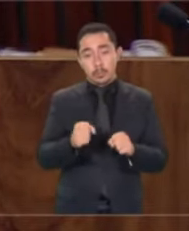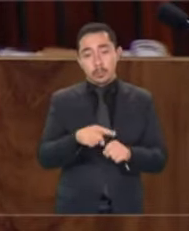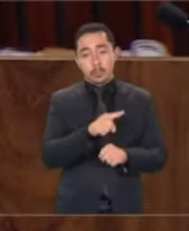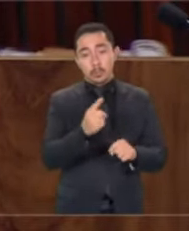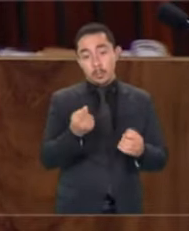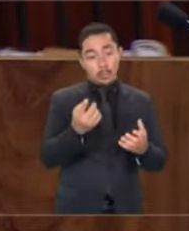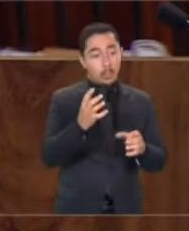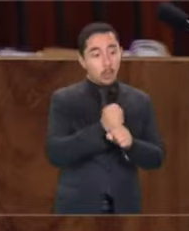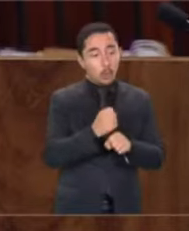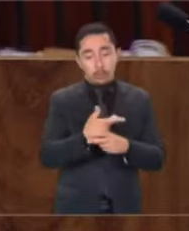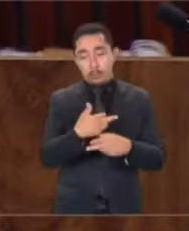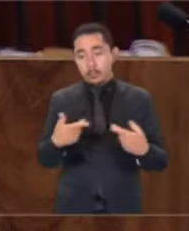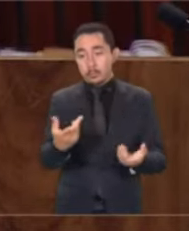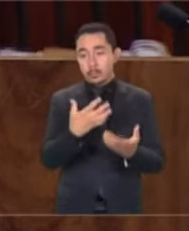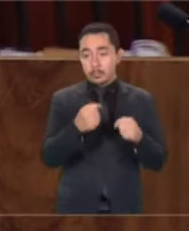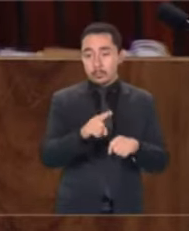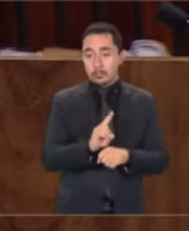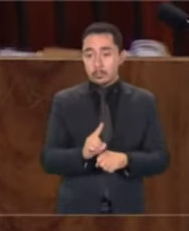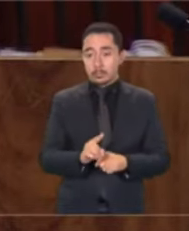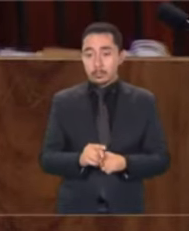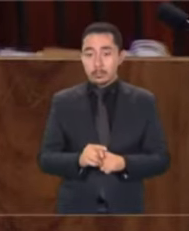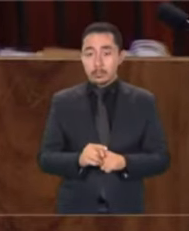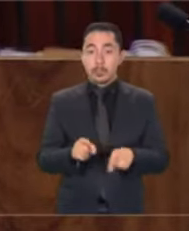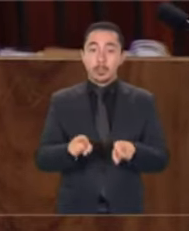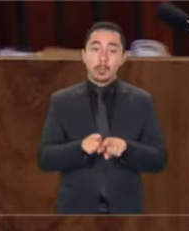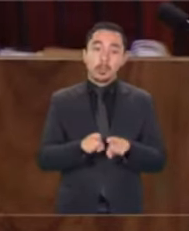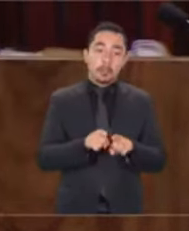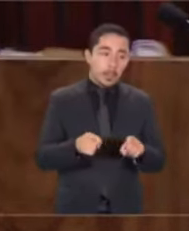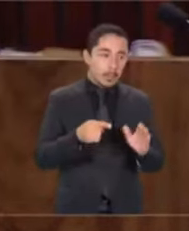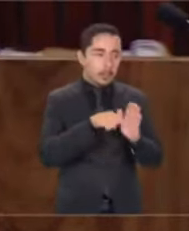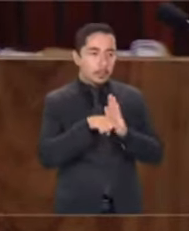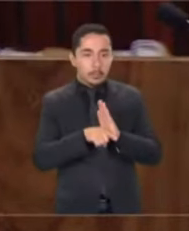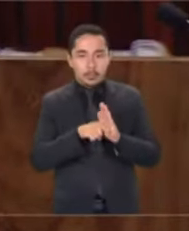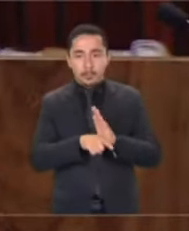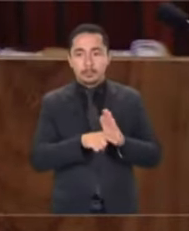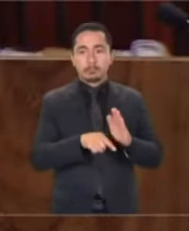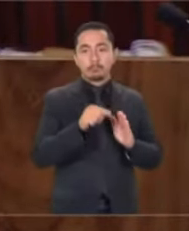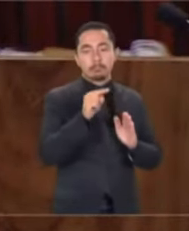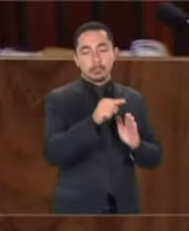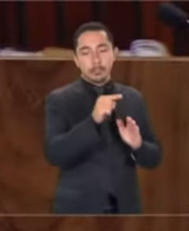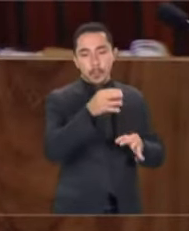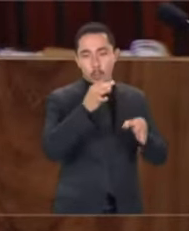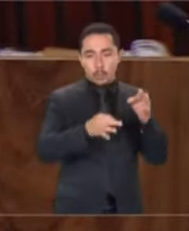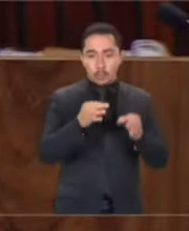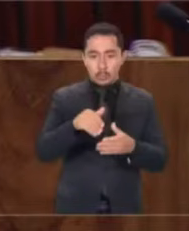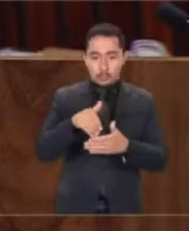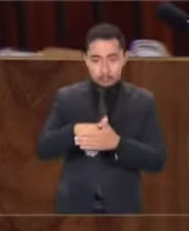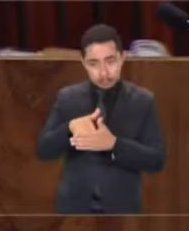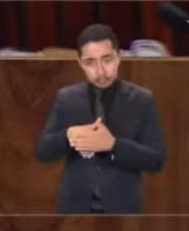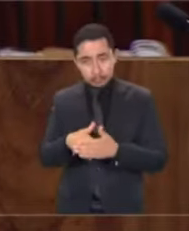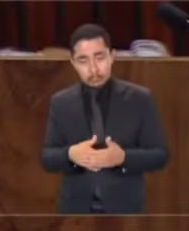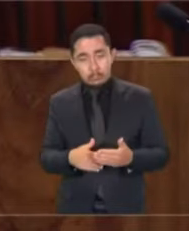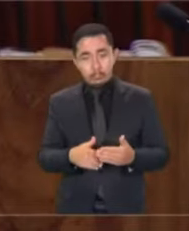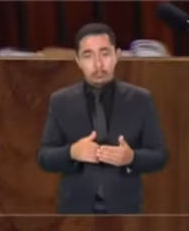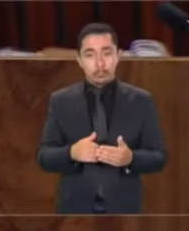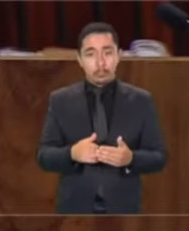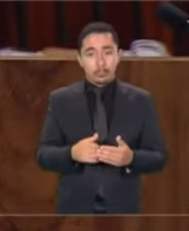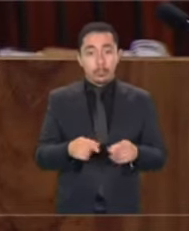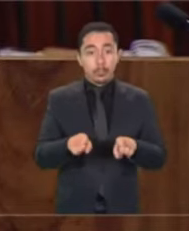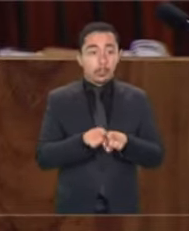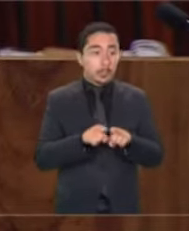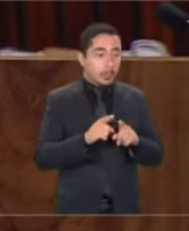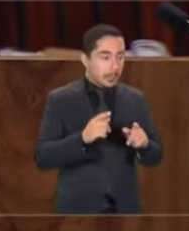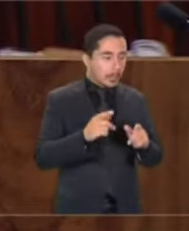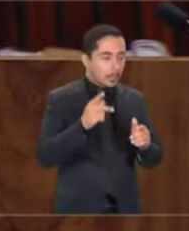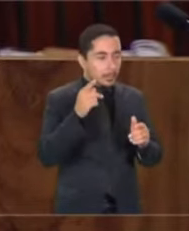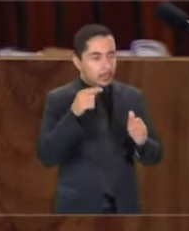sem ressalvas. A fiscalização exercida pela Justiça Eleitoral tem por escopo identificar a origem de receitas e a destinação das